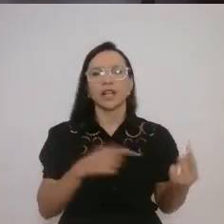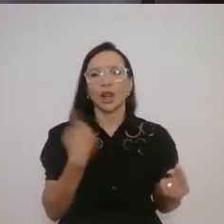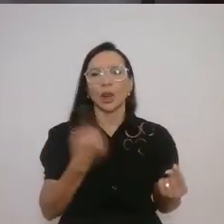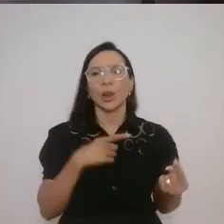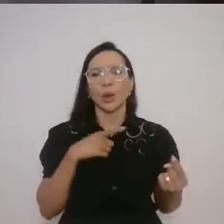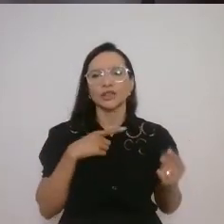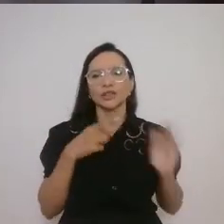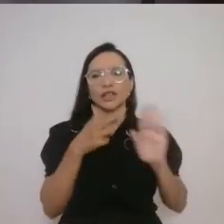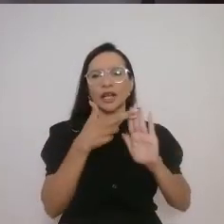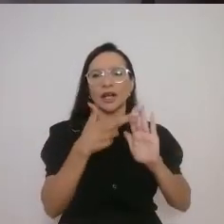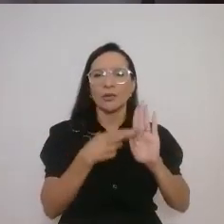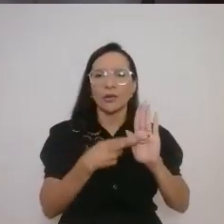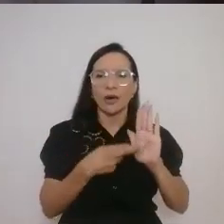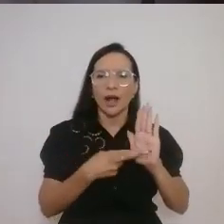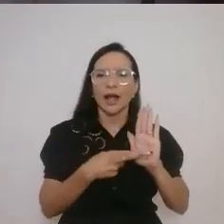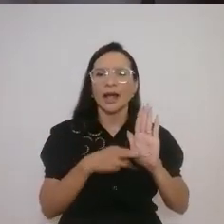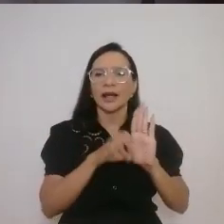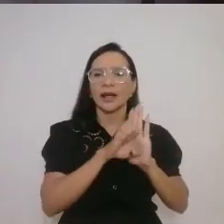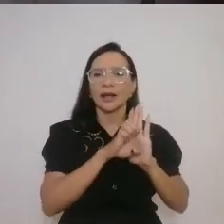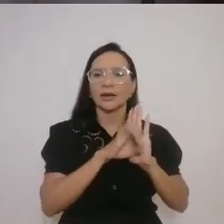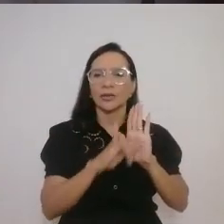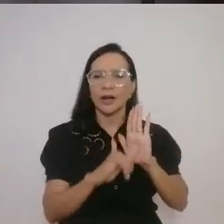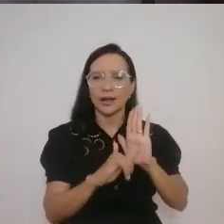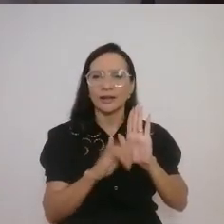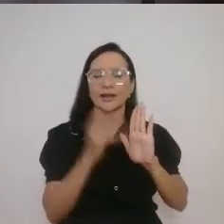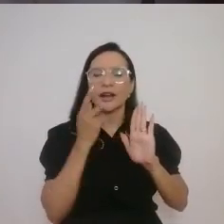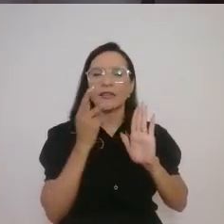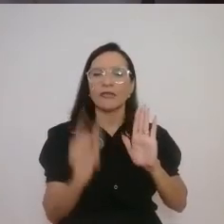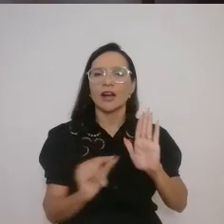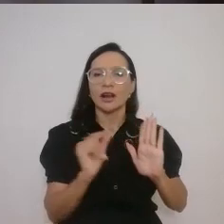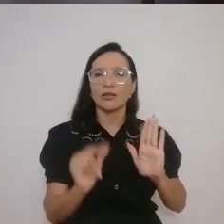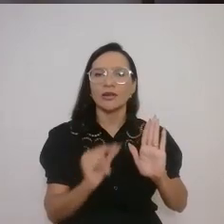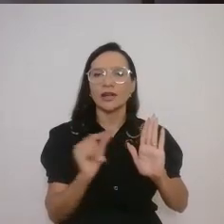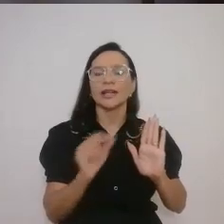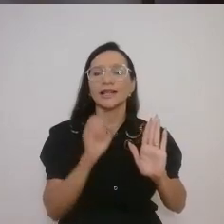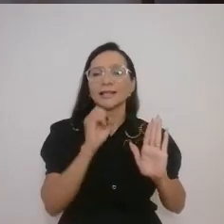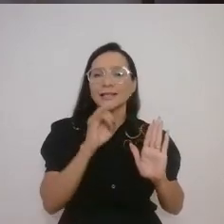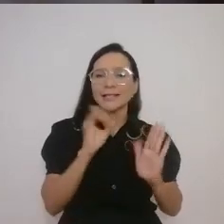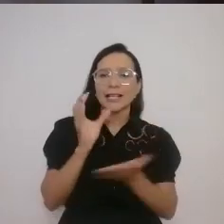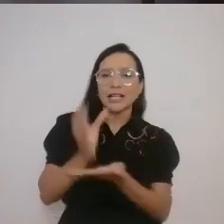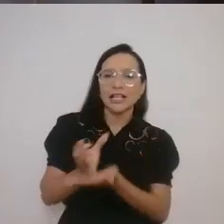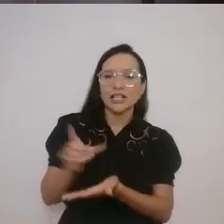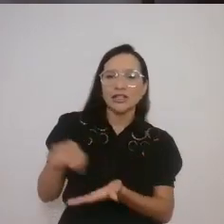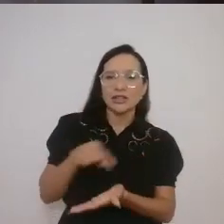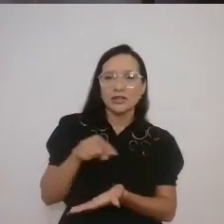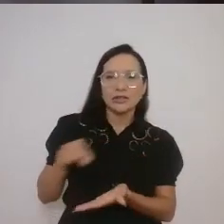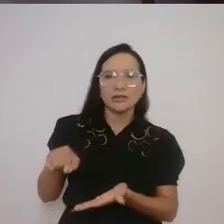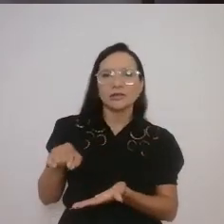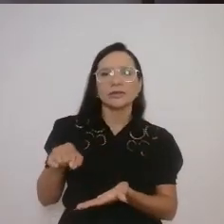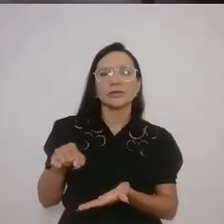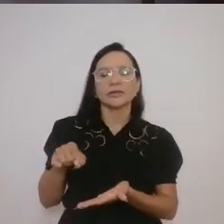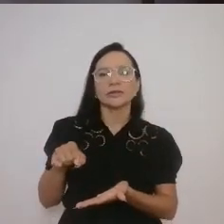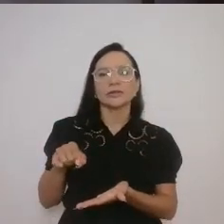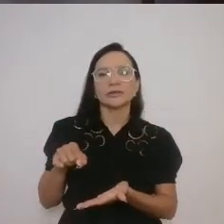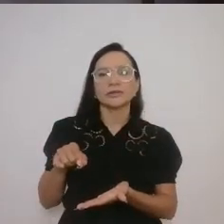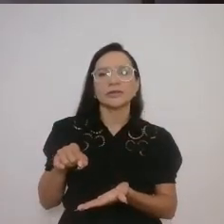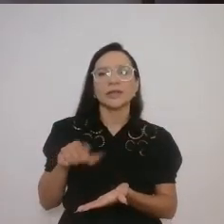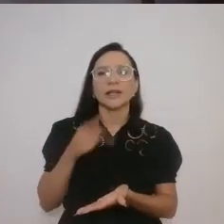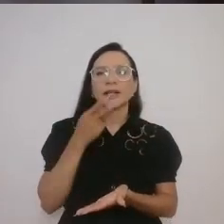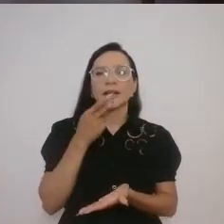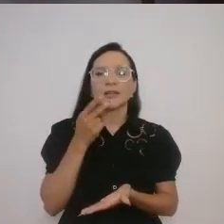edital que diz que a questão anulada só produzirá efeito para o candidato que